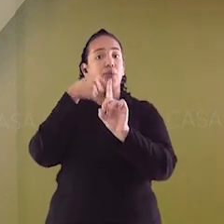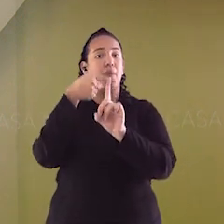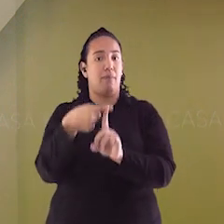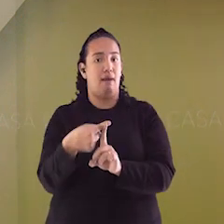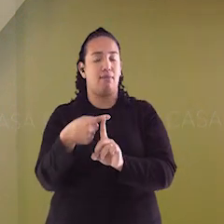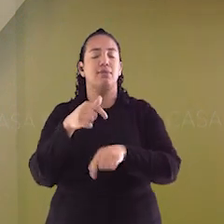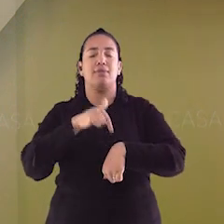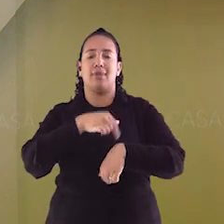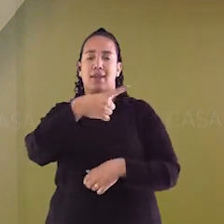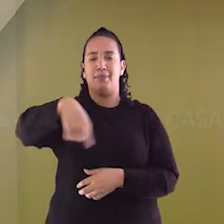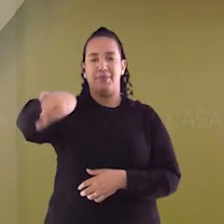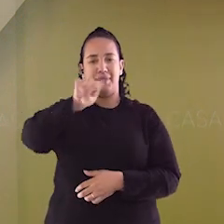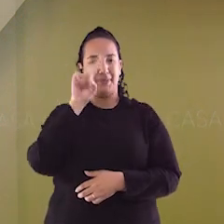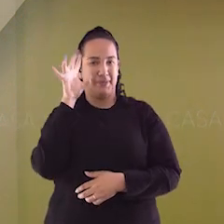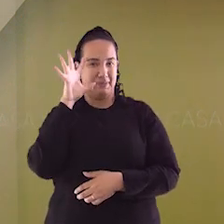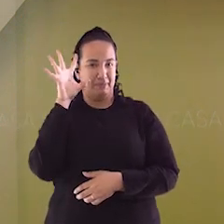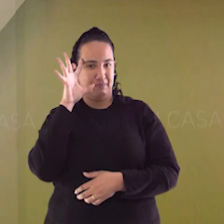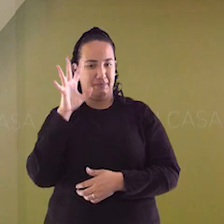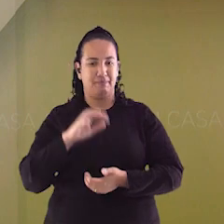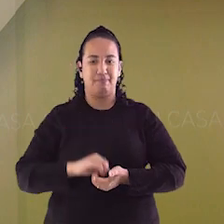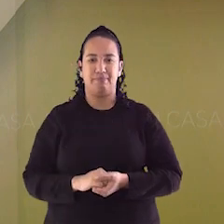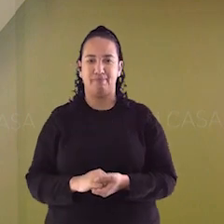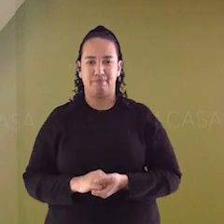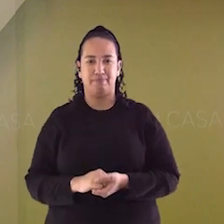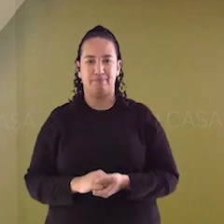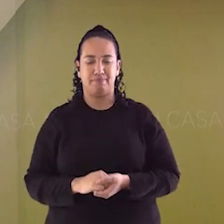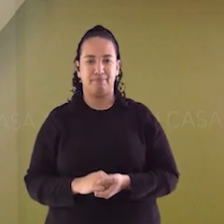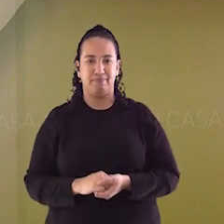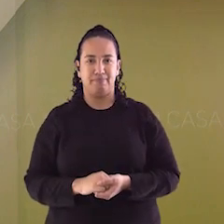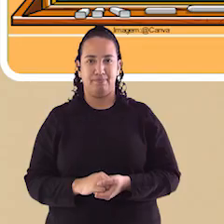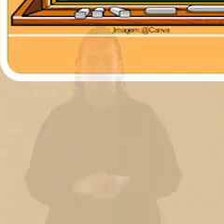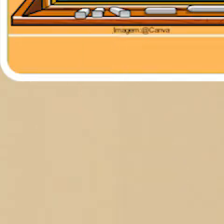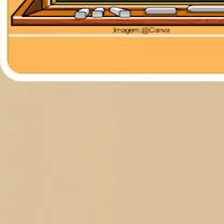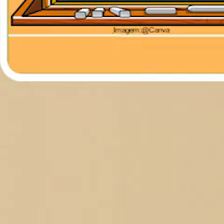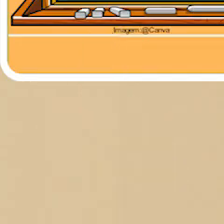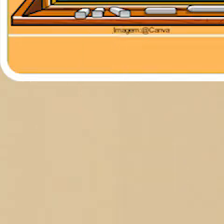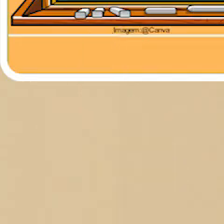índice de acidez? Eu vou te dar um tempo para você responder.